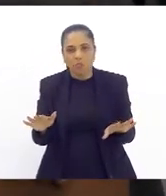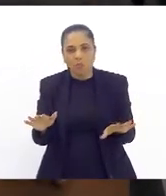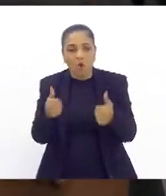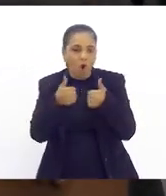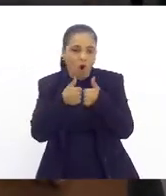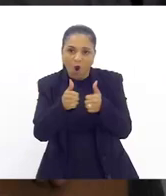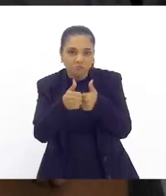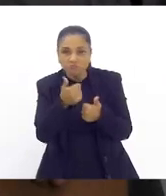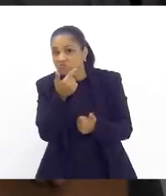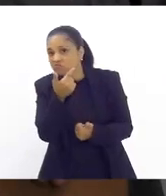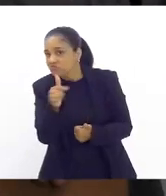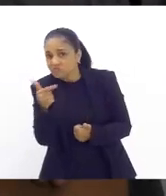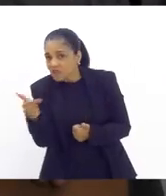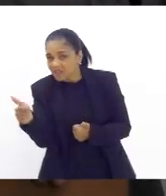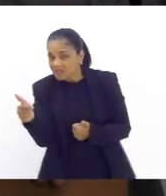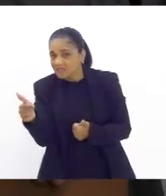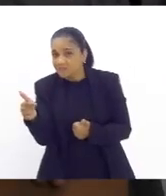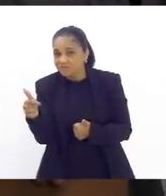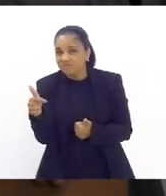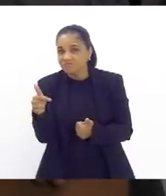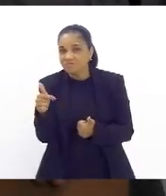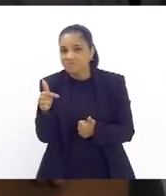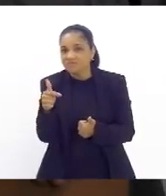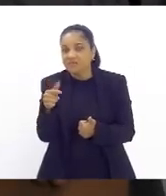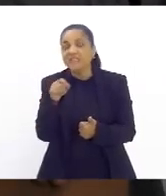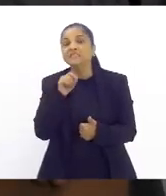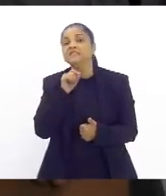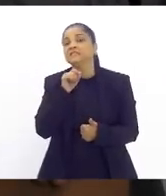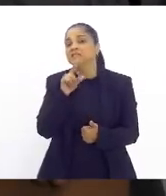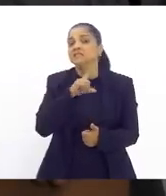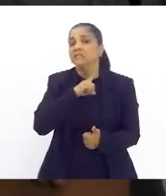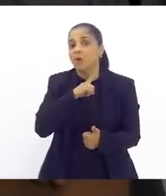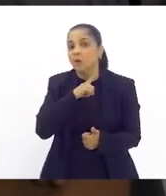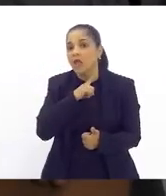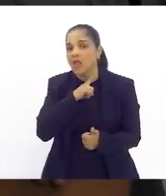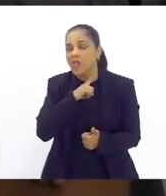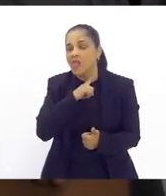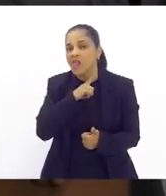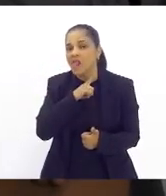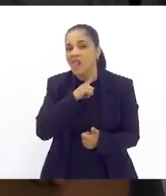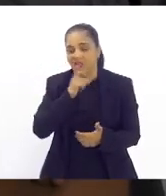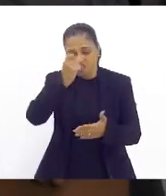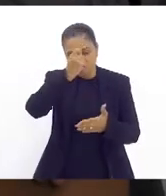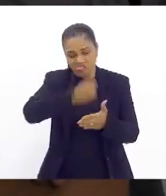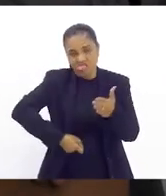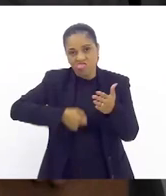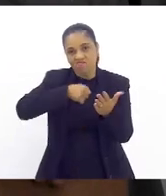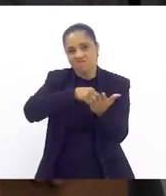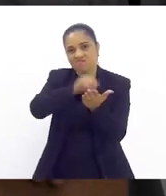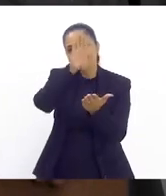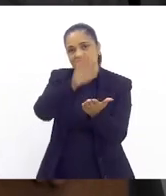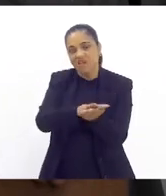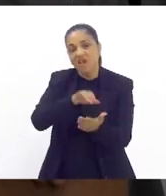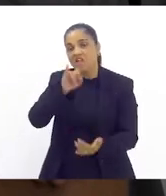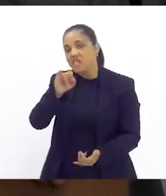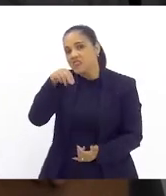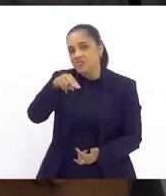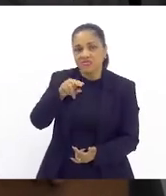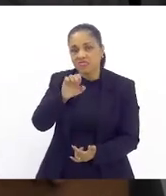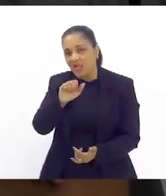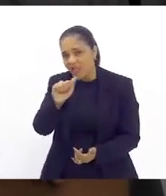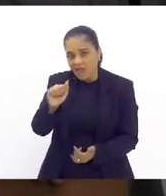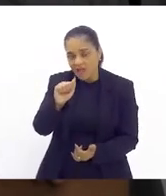e o que temos muitas choque de punição a ideia o Inea Entra lá